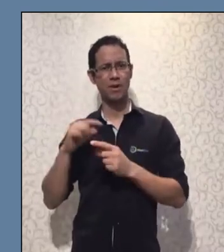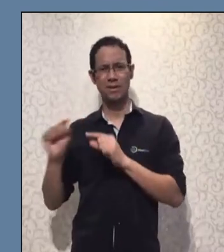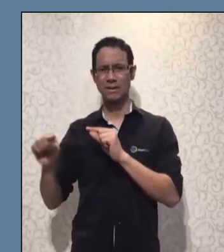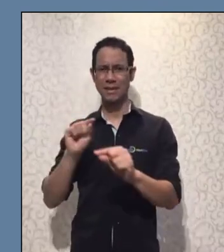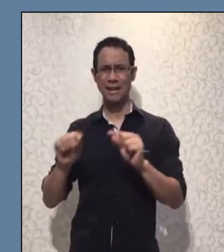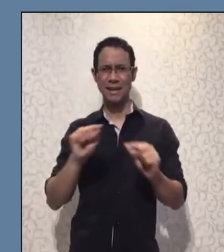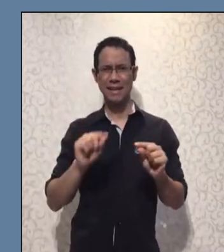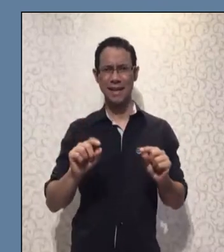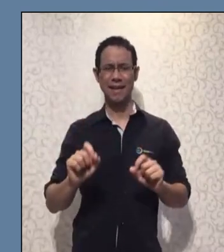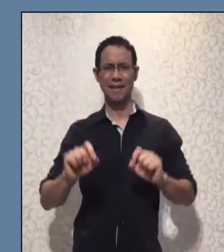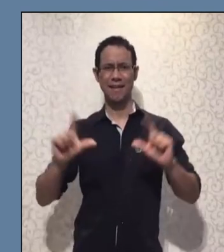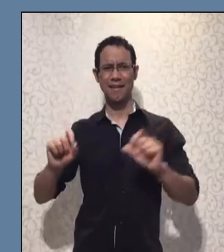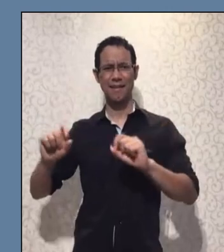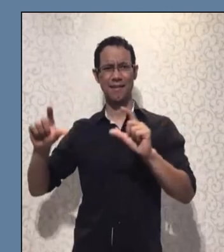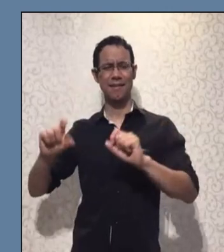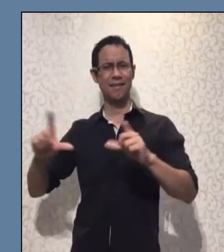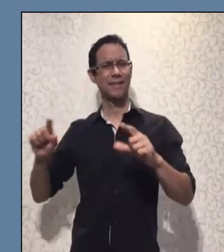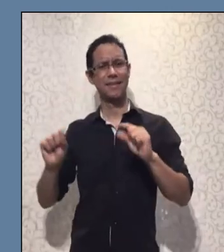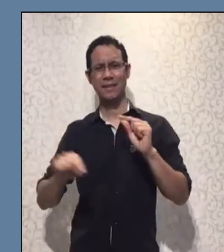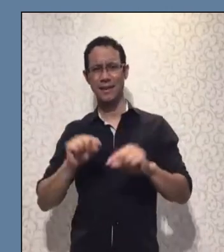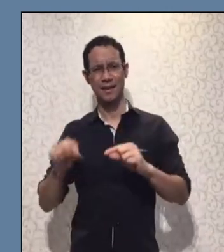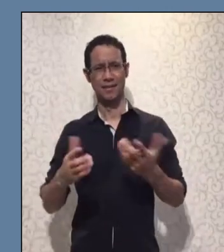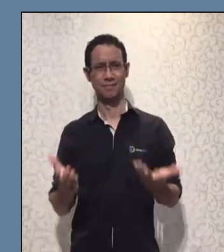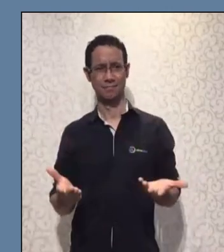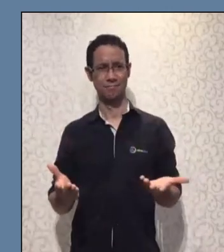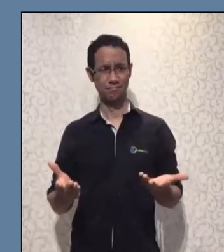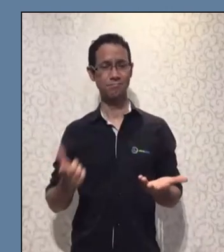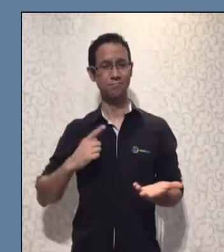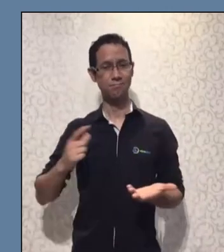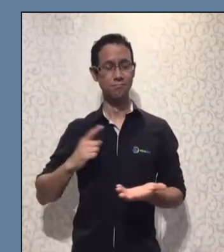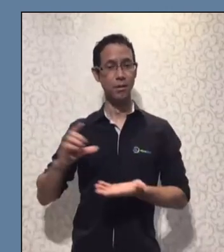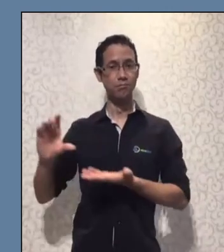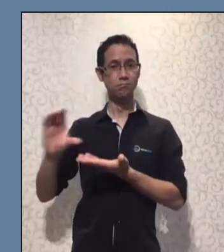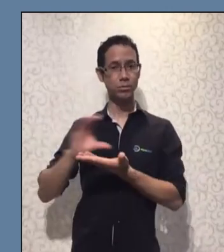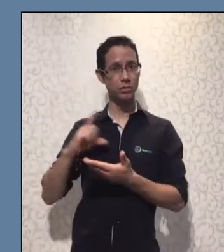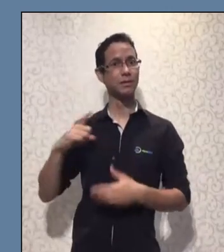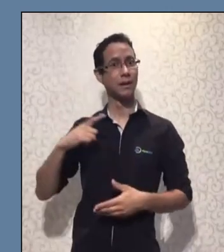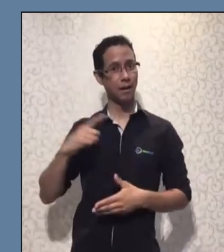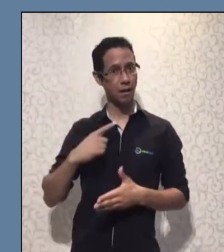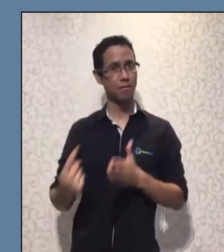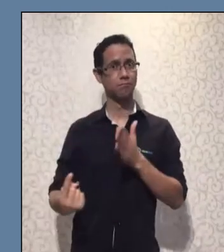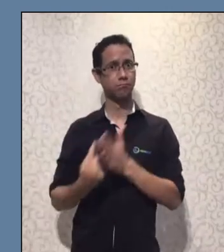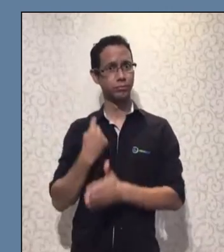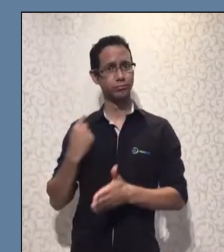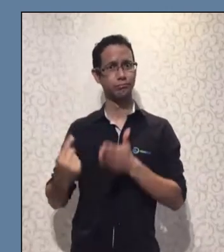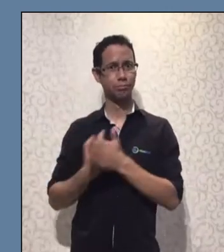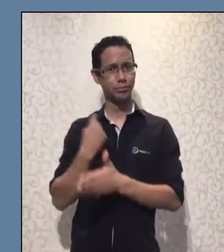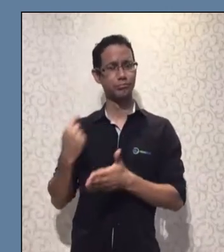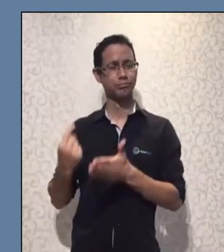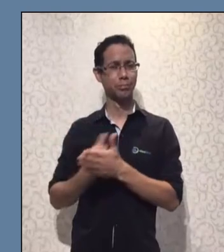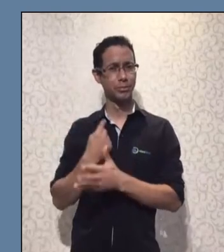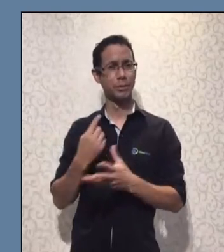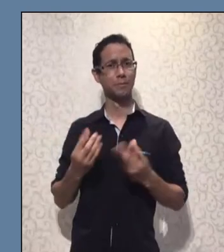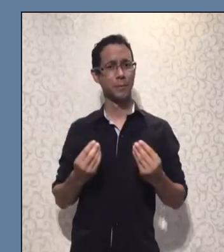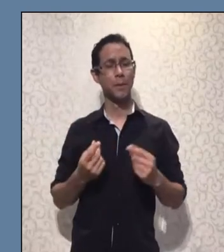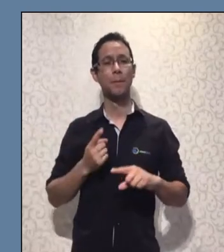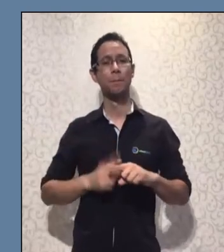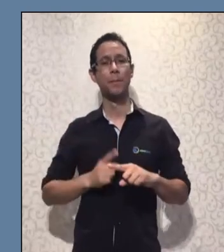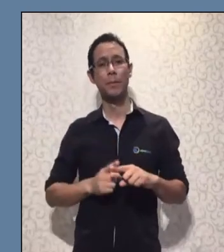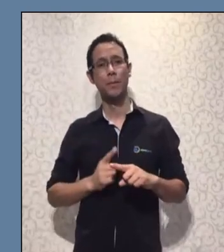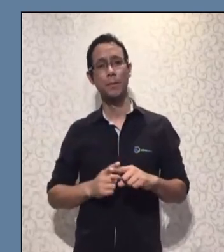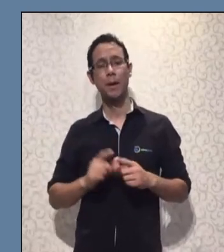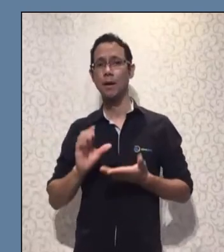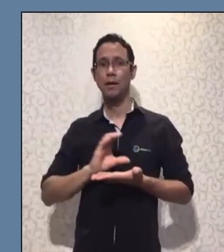né? Eu lembro na época que nós recebemos esse questionamento, né? Por que tanto cuidado, né? Ou por que investir tanto em